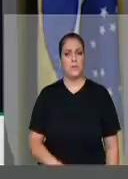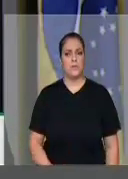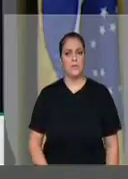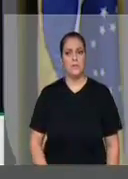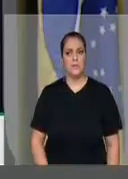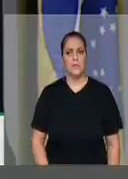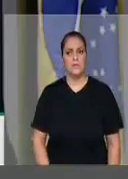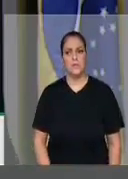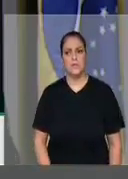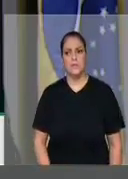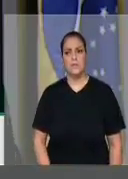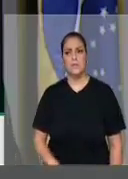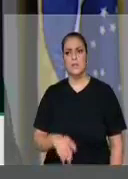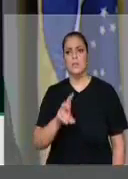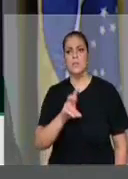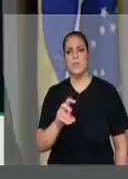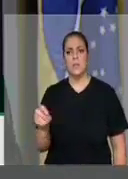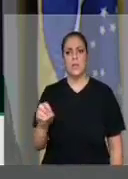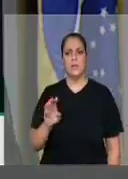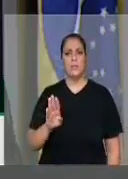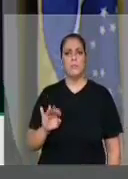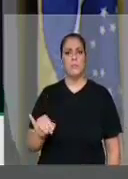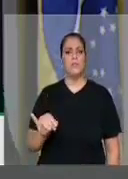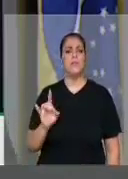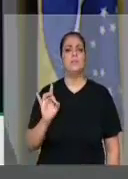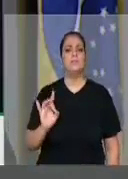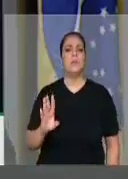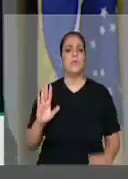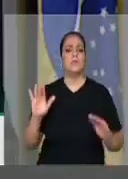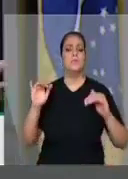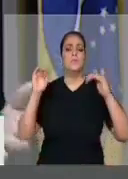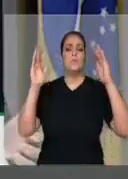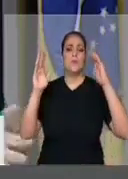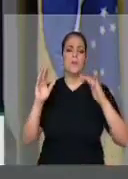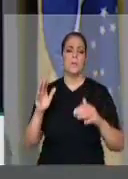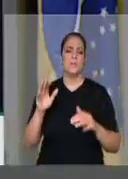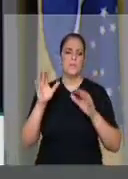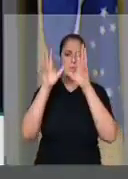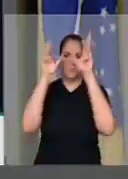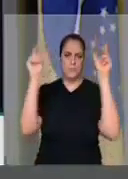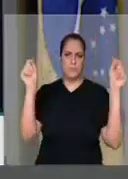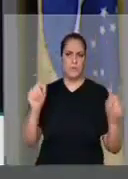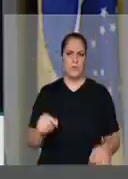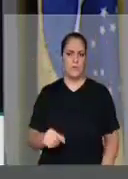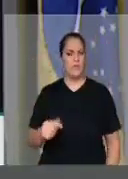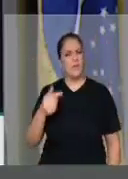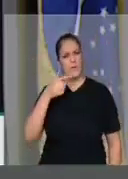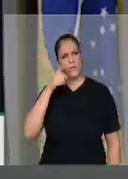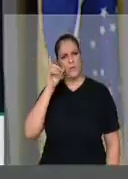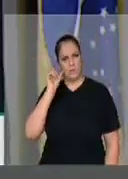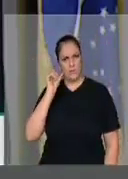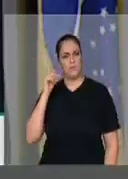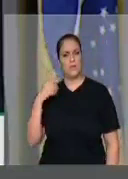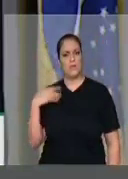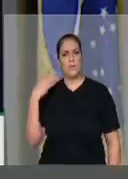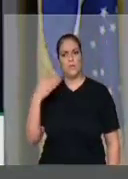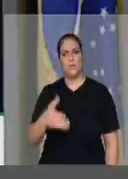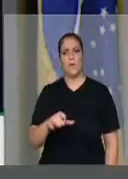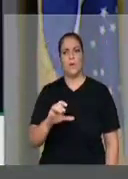2 trilhões de contencioso, 500 bilhões só na Suprema Corte Federal. Ontem eu fazia exposição